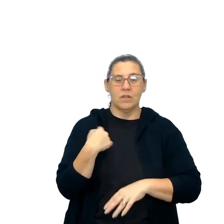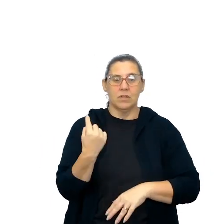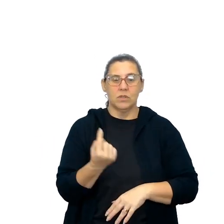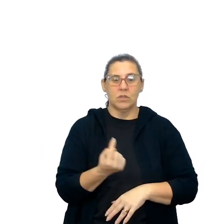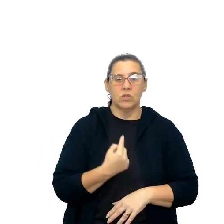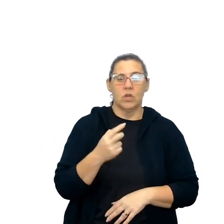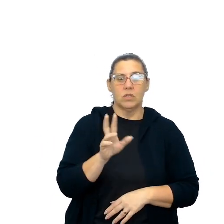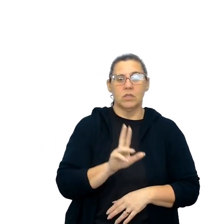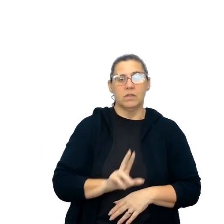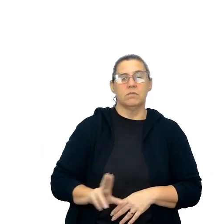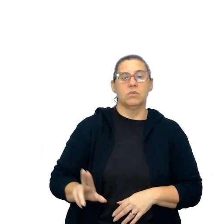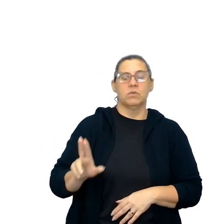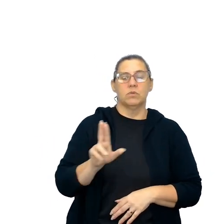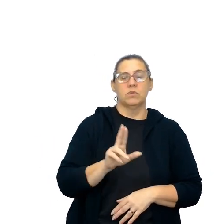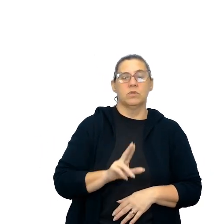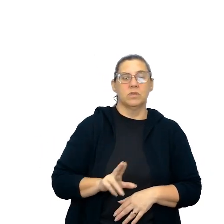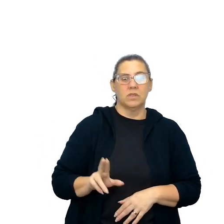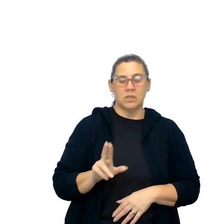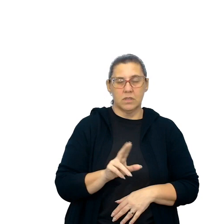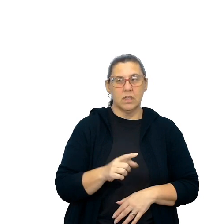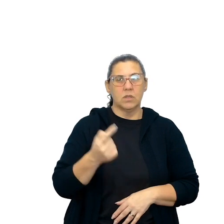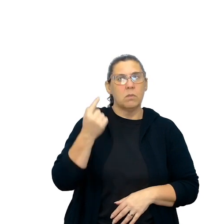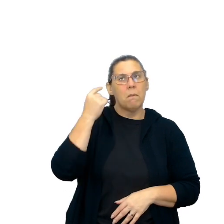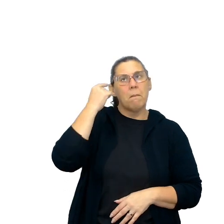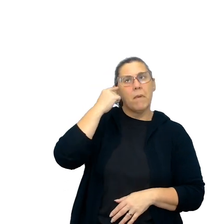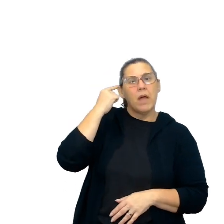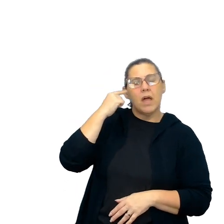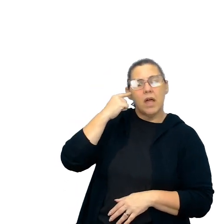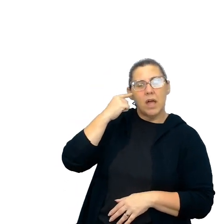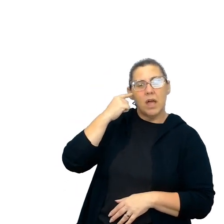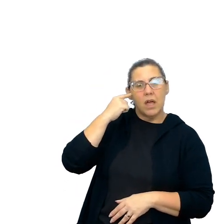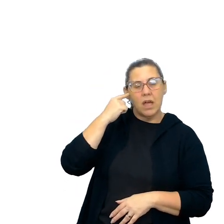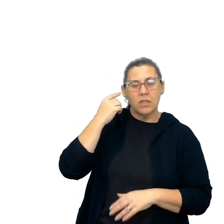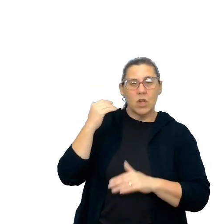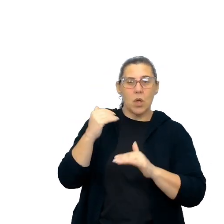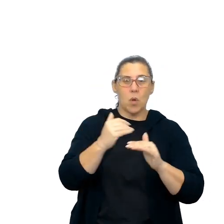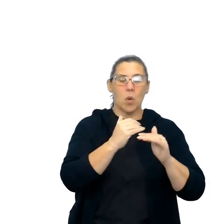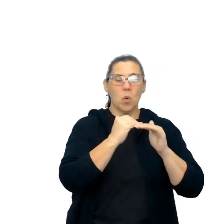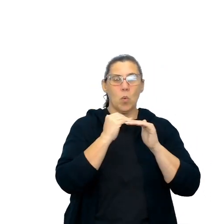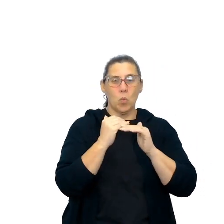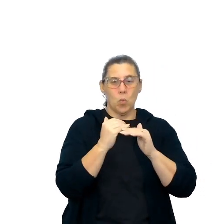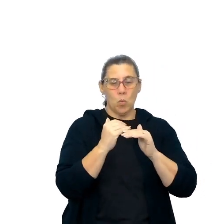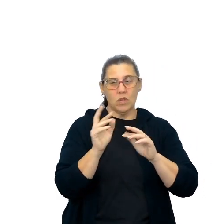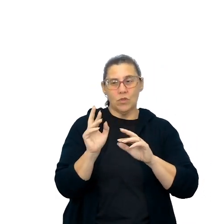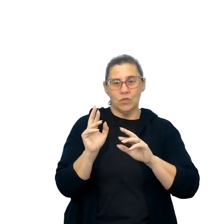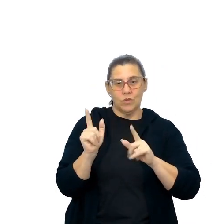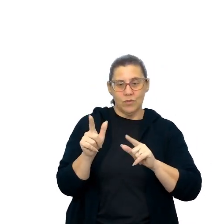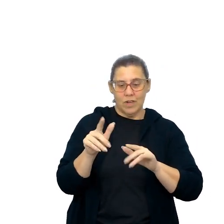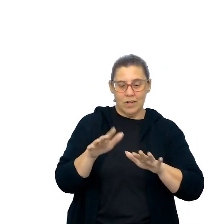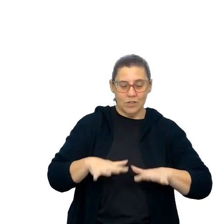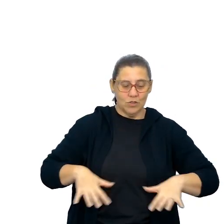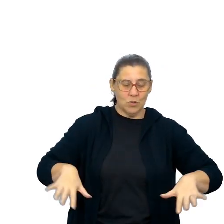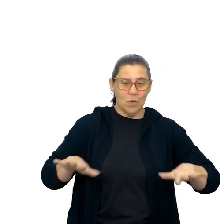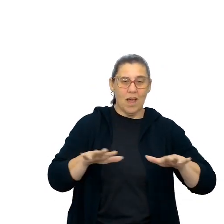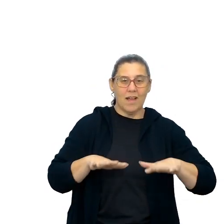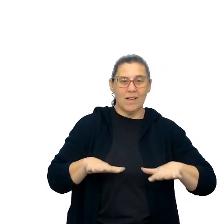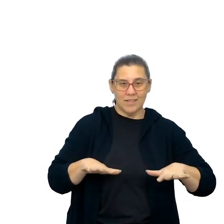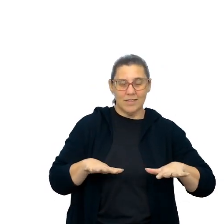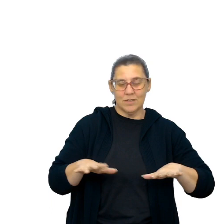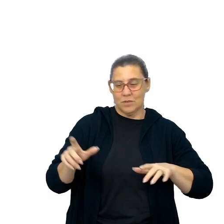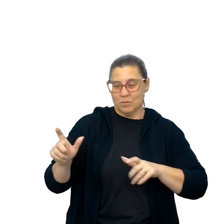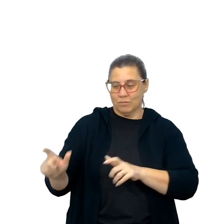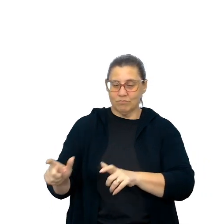estamos utilizando mentalmente a noção de igualdade e diferença de áreas,